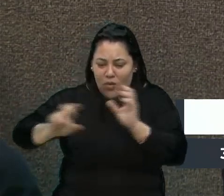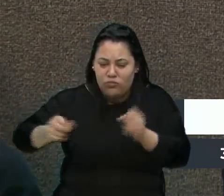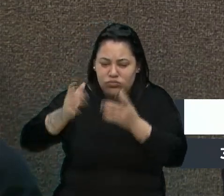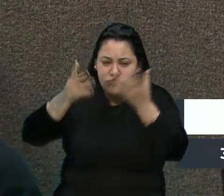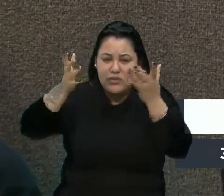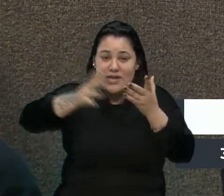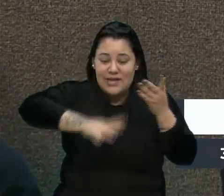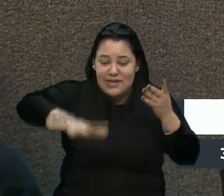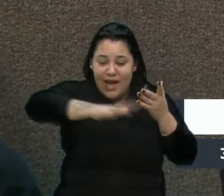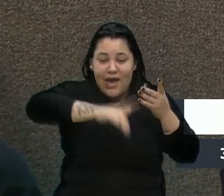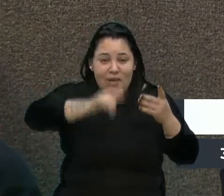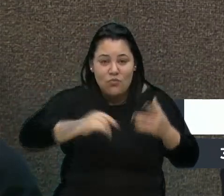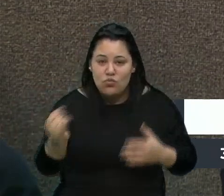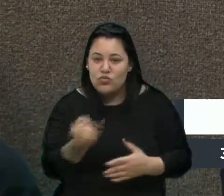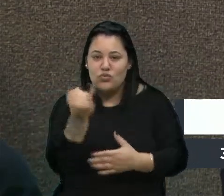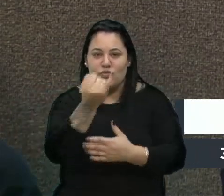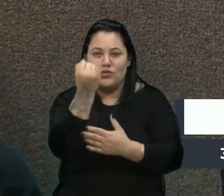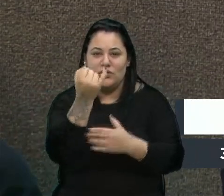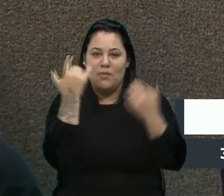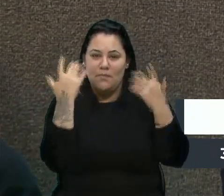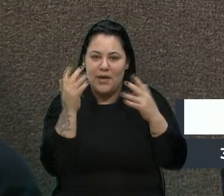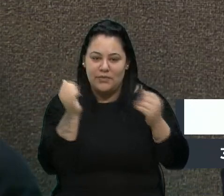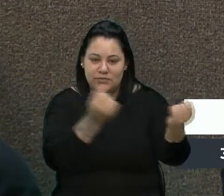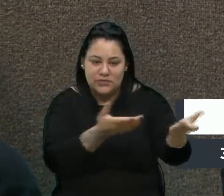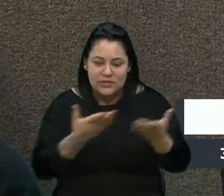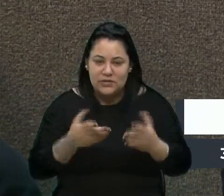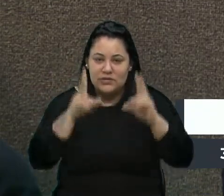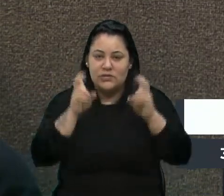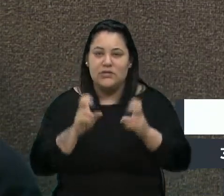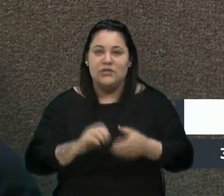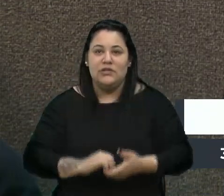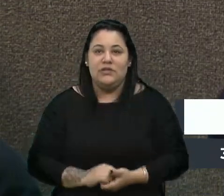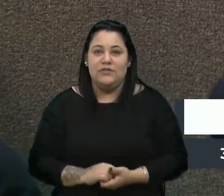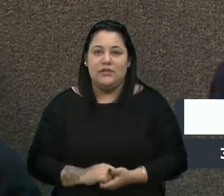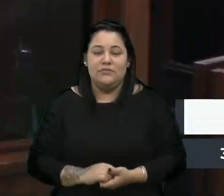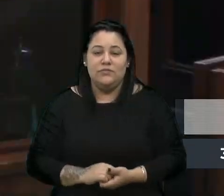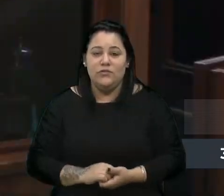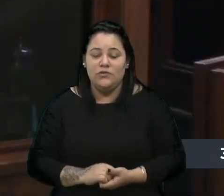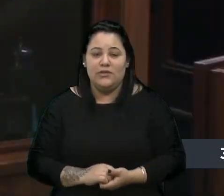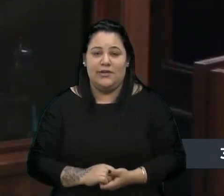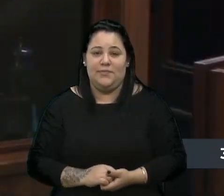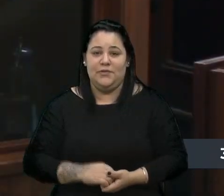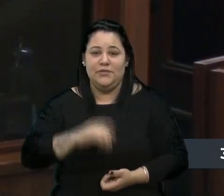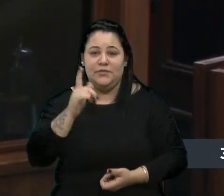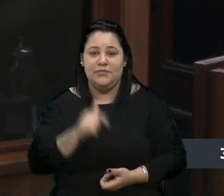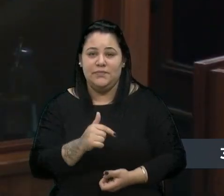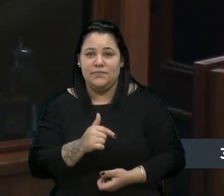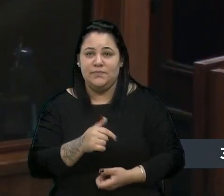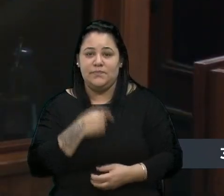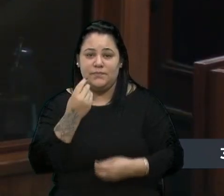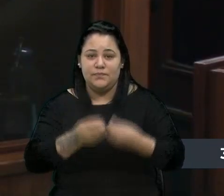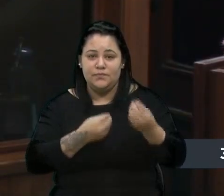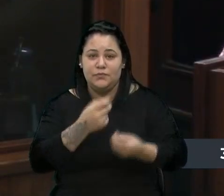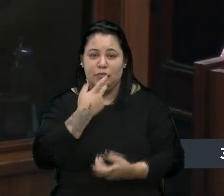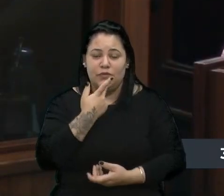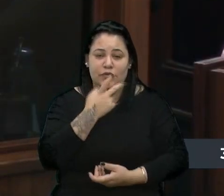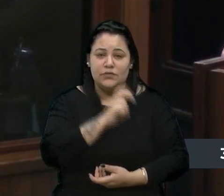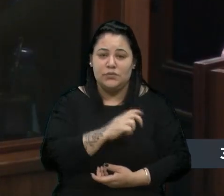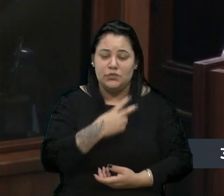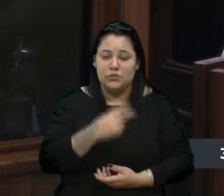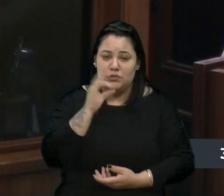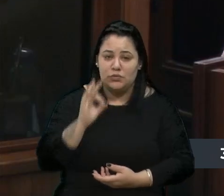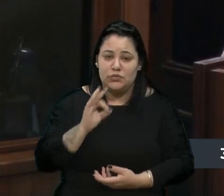muito importante. Então, eu lhe parabenizo por trazer esse assunto à tona. Exatamente. Então, como eu falei,